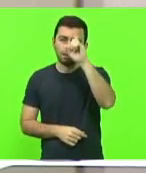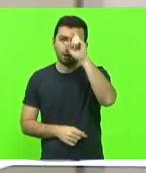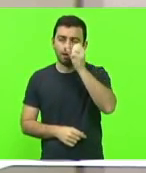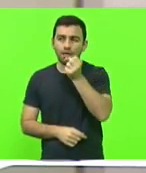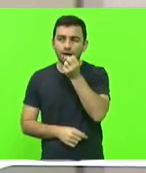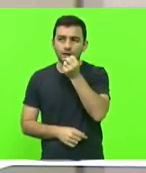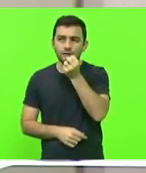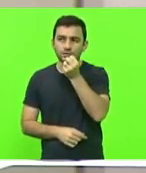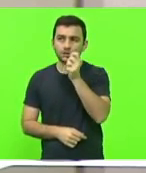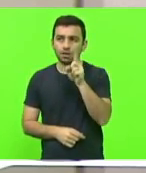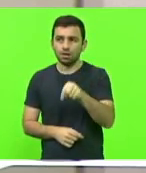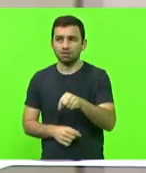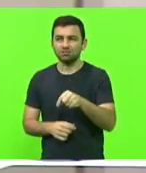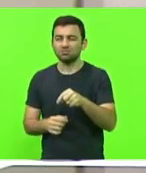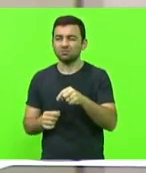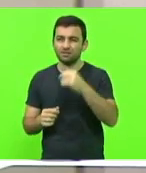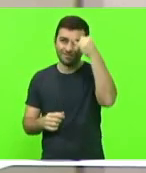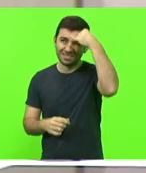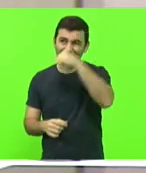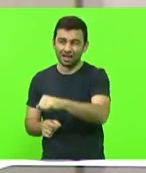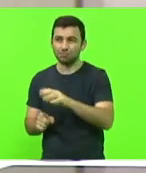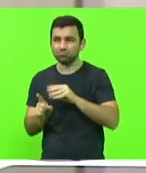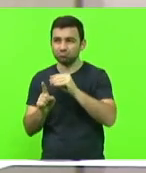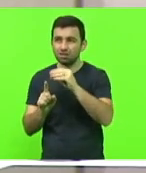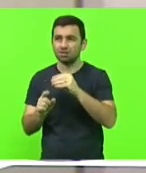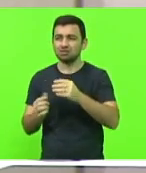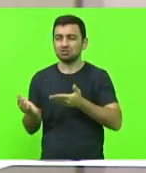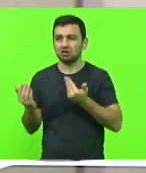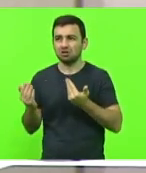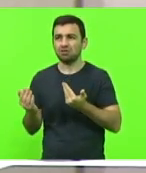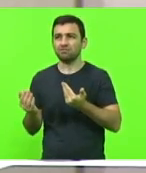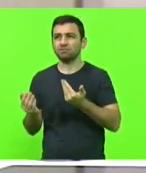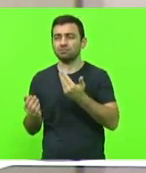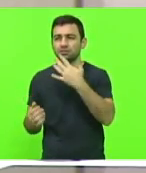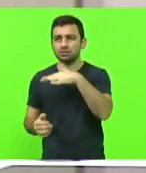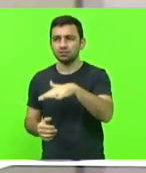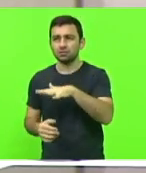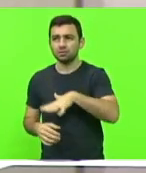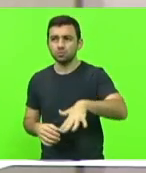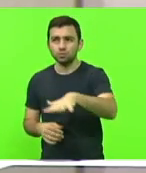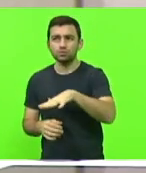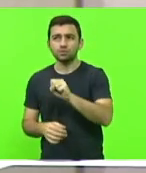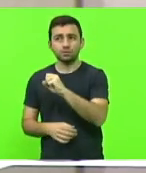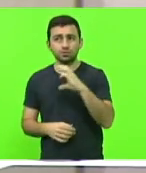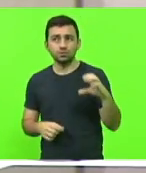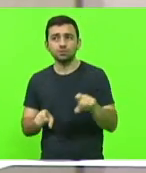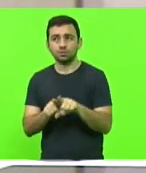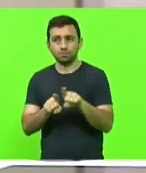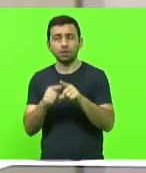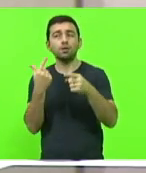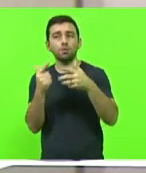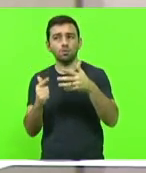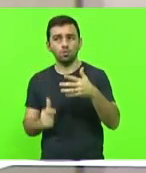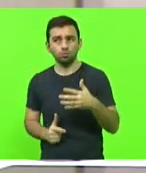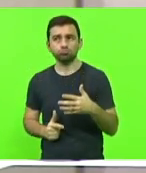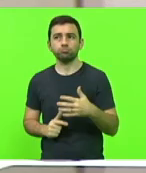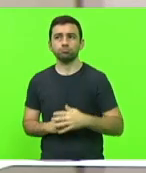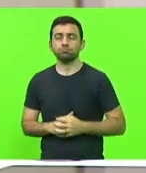de crianças e adolescentes de âmbito do Estado de Santa Catarina e adota outras